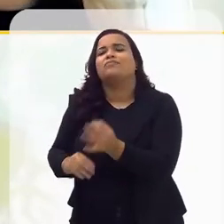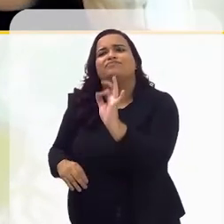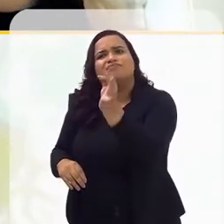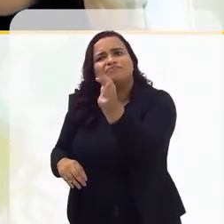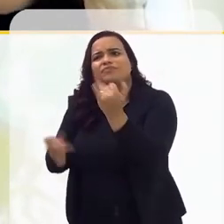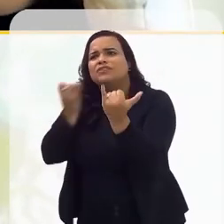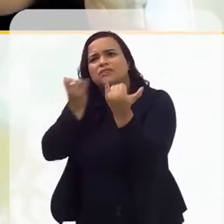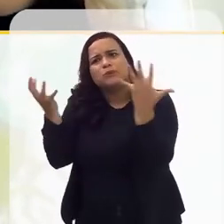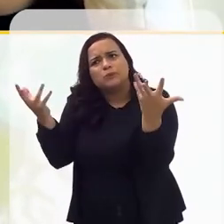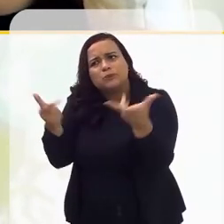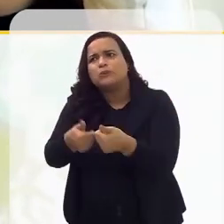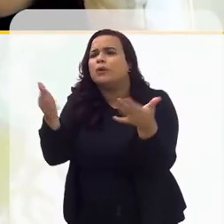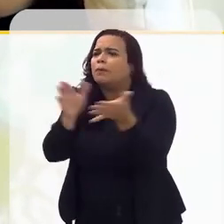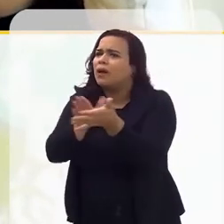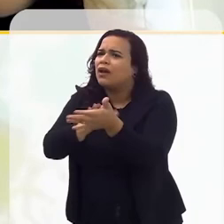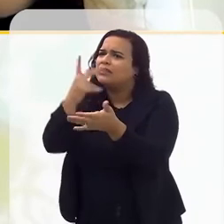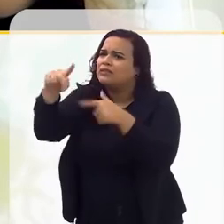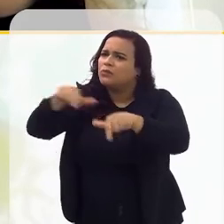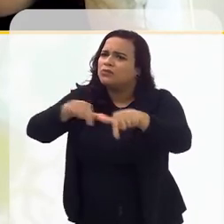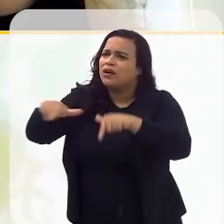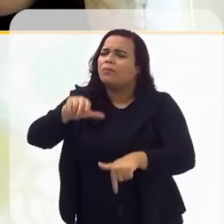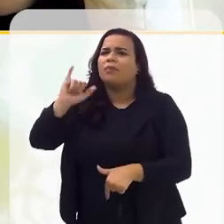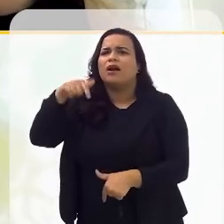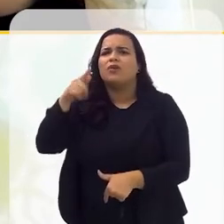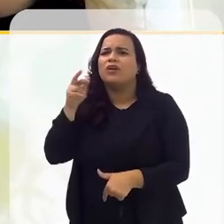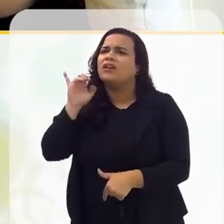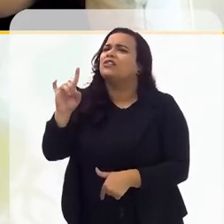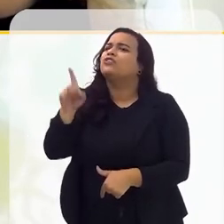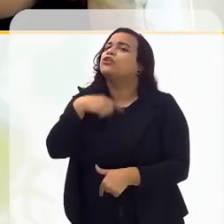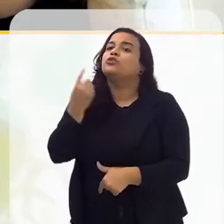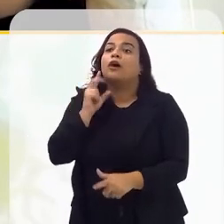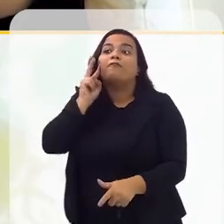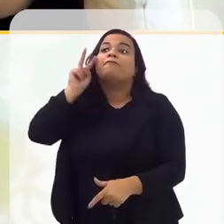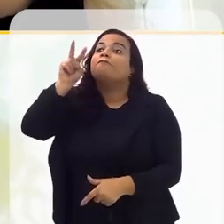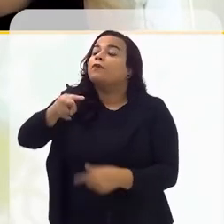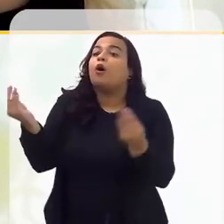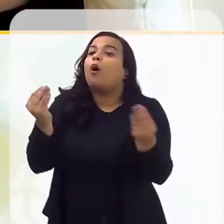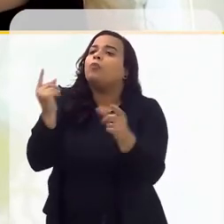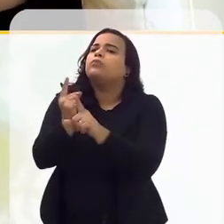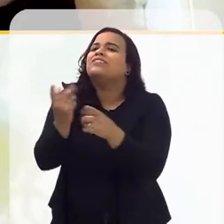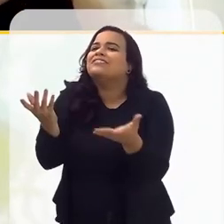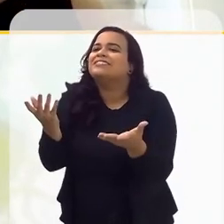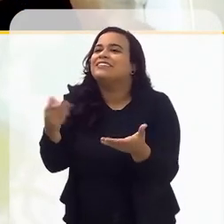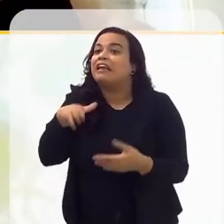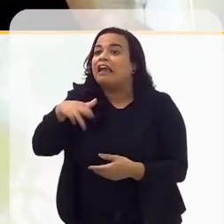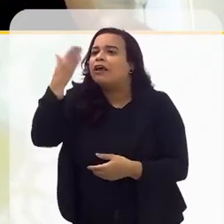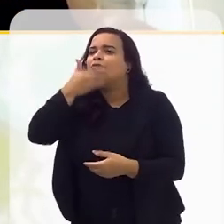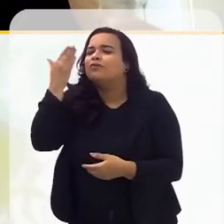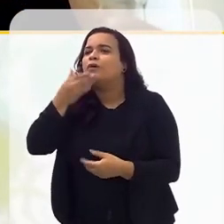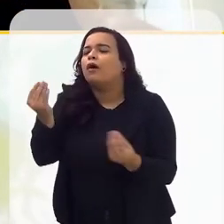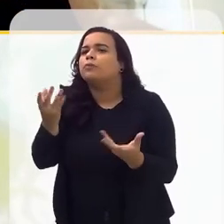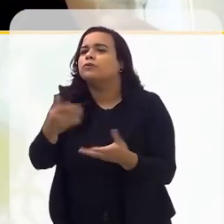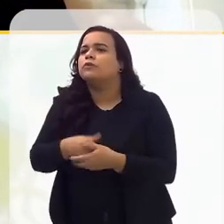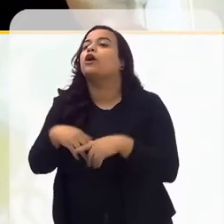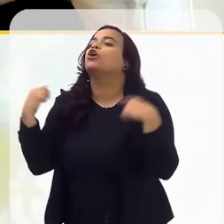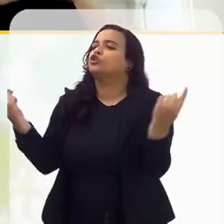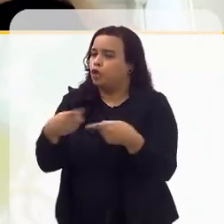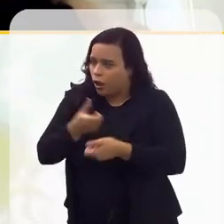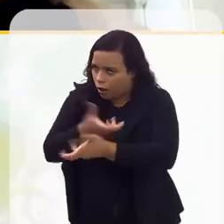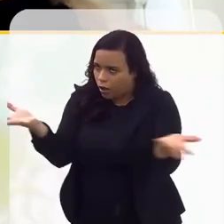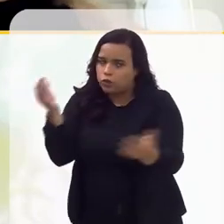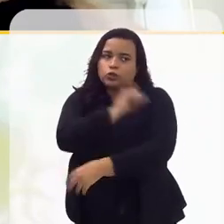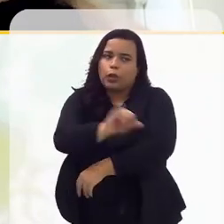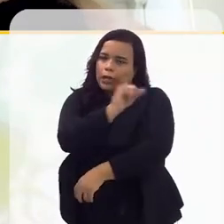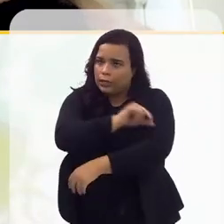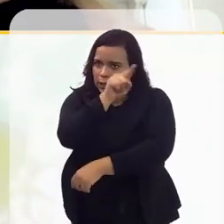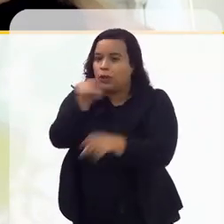preciosa. Preciosa, Ingrid. Parabéns pelo trabalho. Como é que a gente faz, o pessoal faz para conferir, quem ainda não conferiu? Então, a gente lançou, como